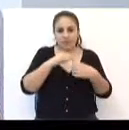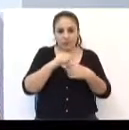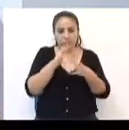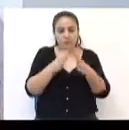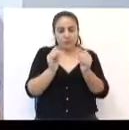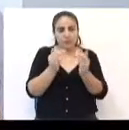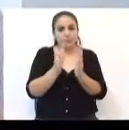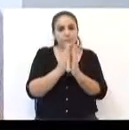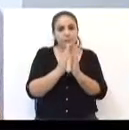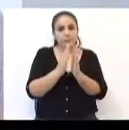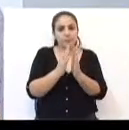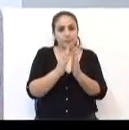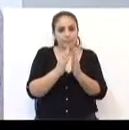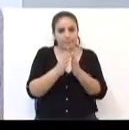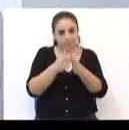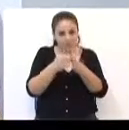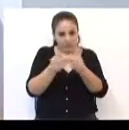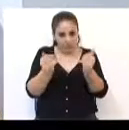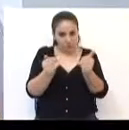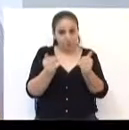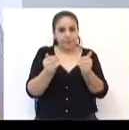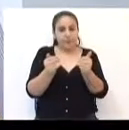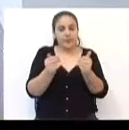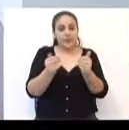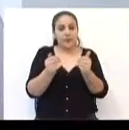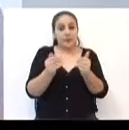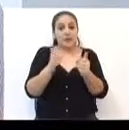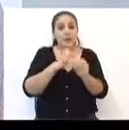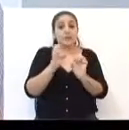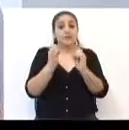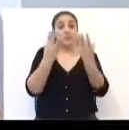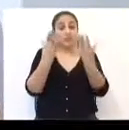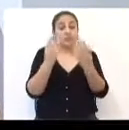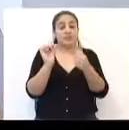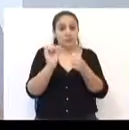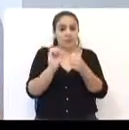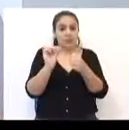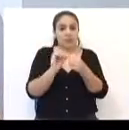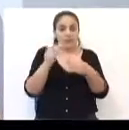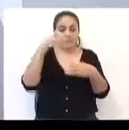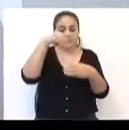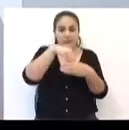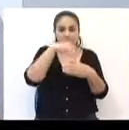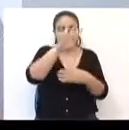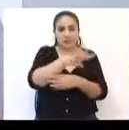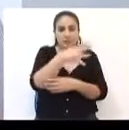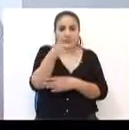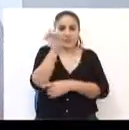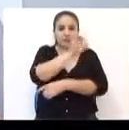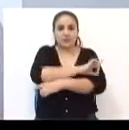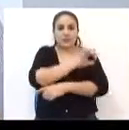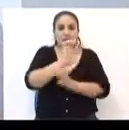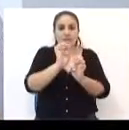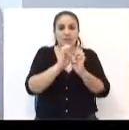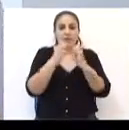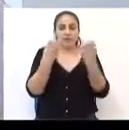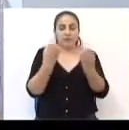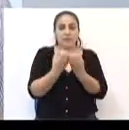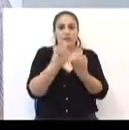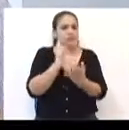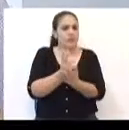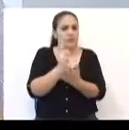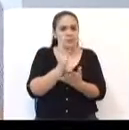estamos pedindo então que esse projeto, que esse festival seja incluído no calendário de eventos do município, que se torne então efetivo todos os